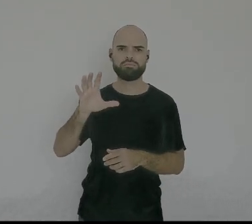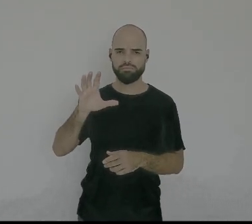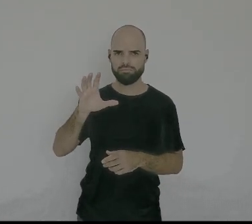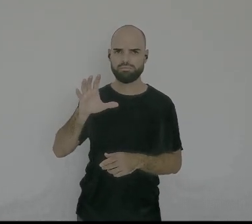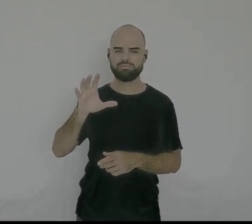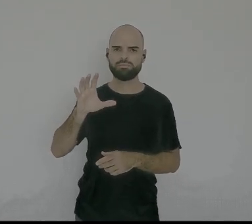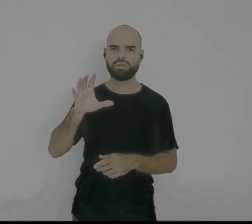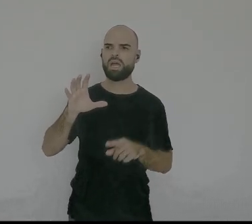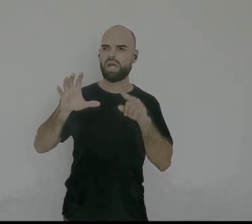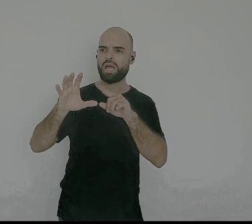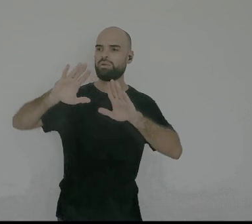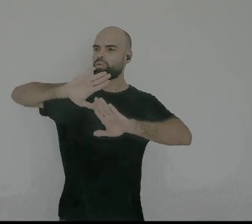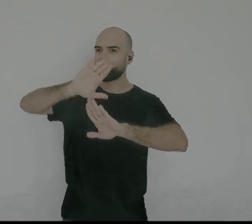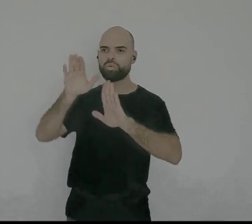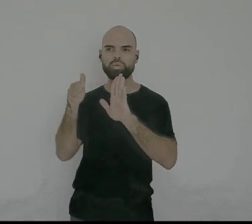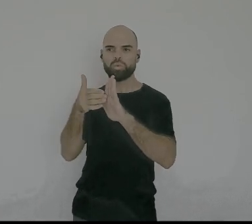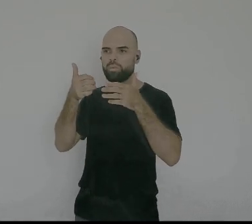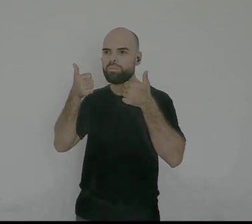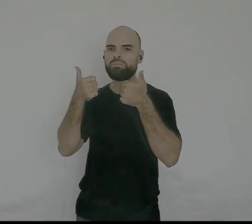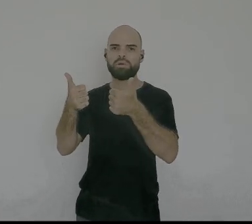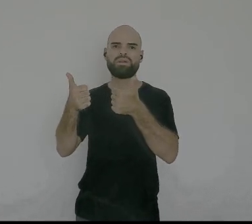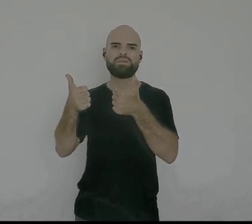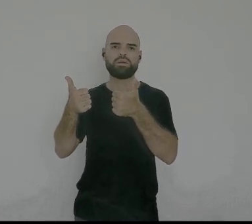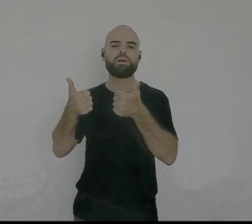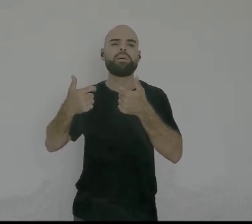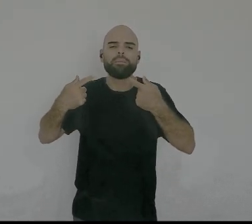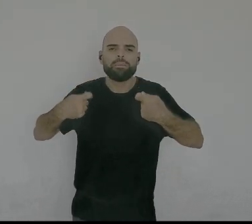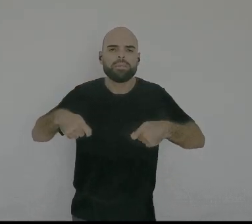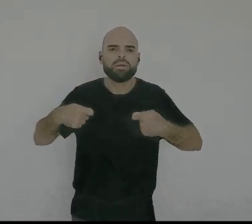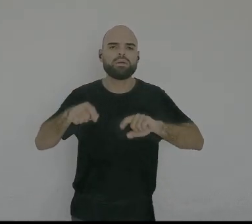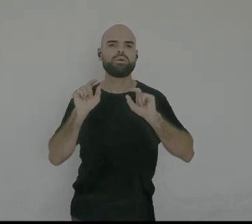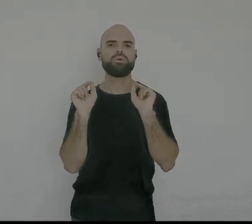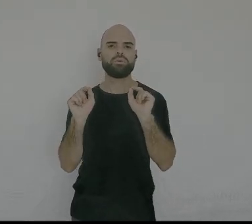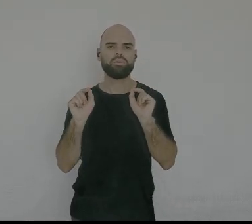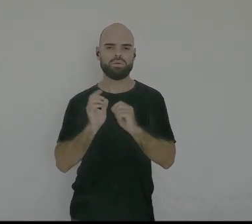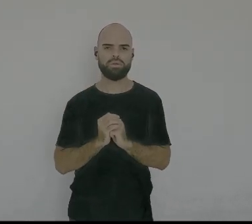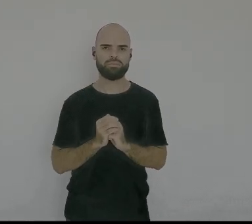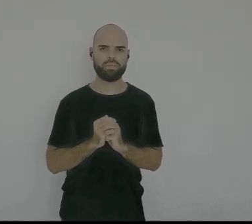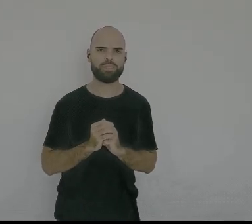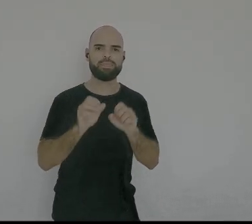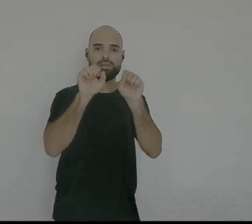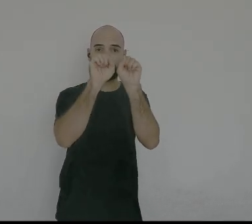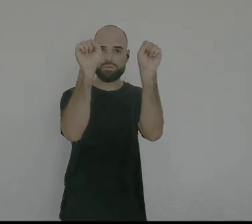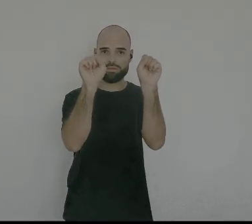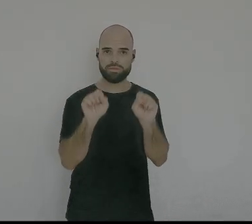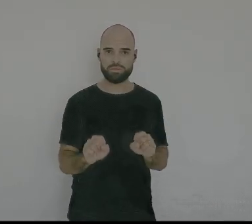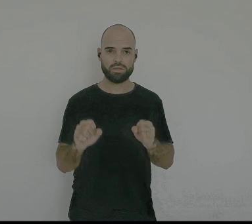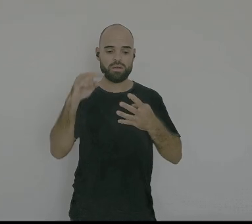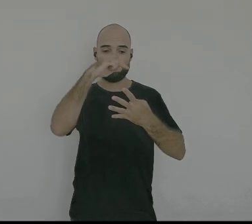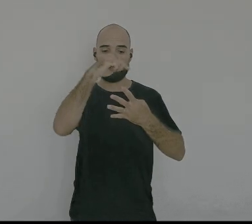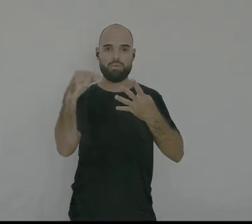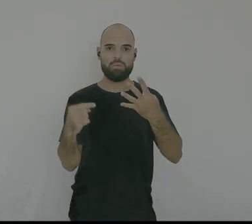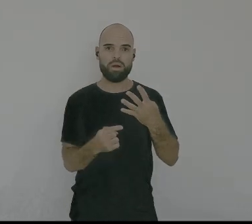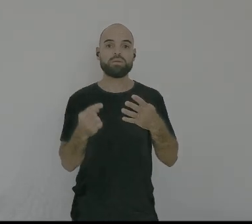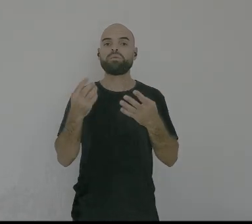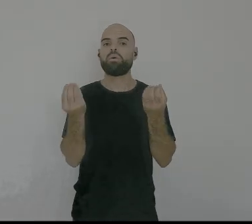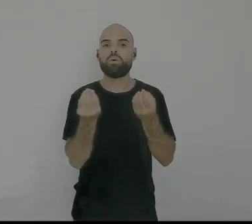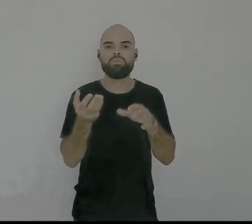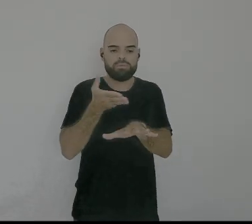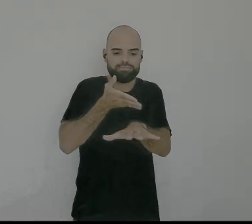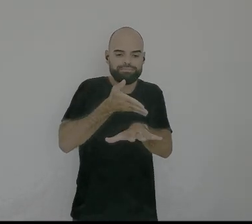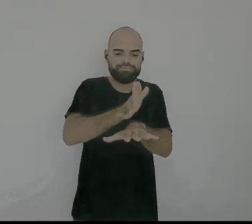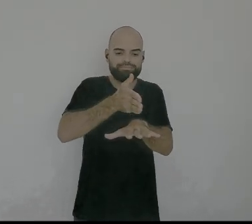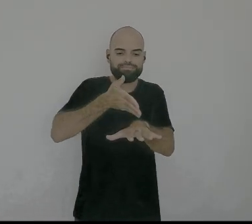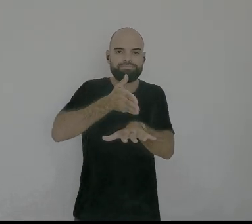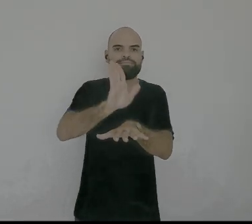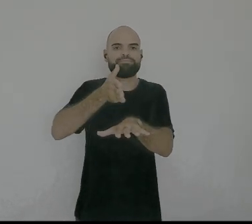Mas, para que a rede se complete, é preciso que se estruture 4